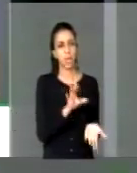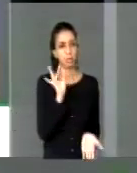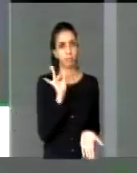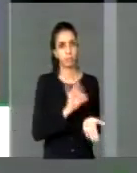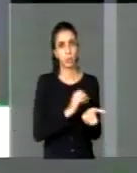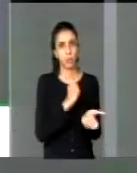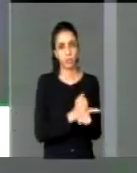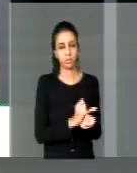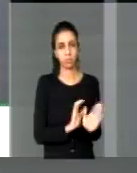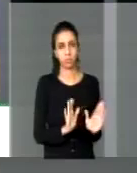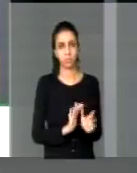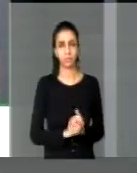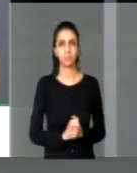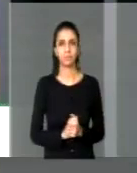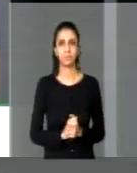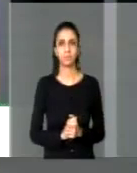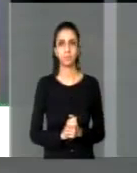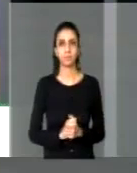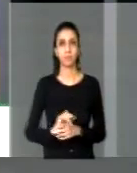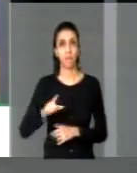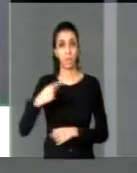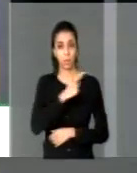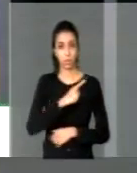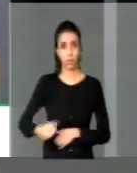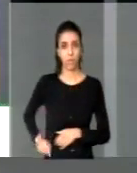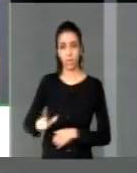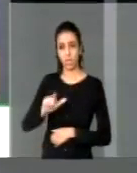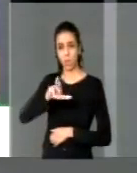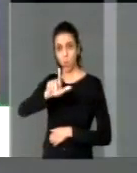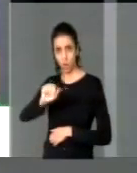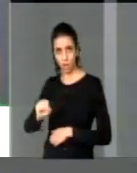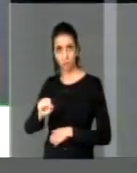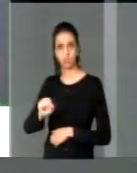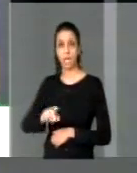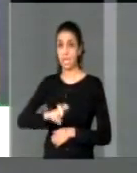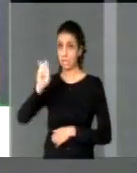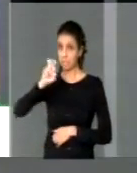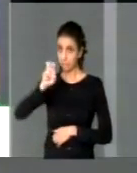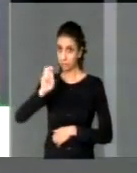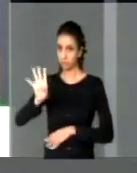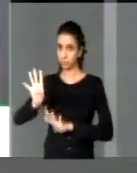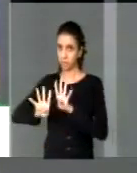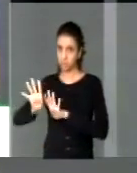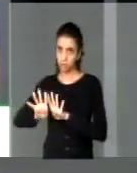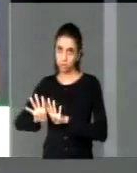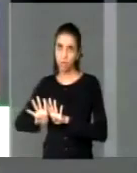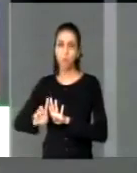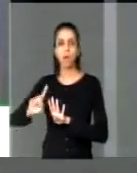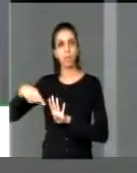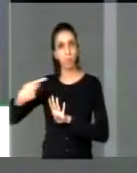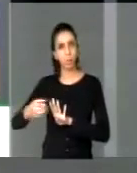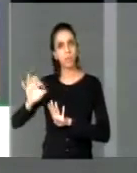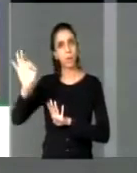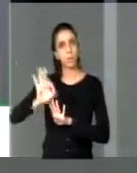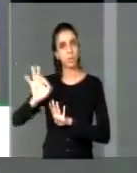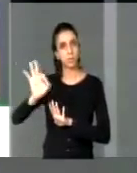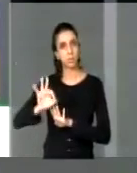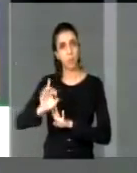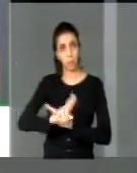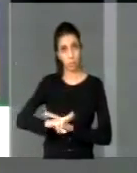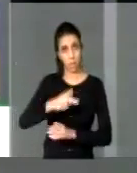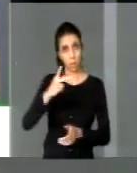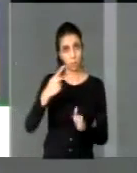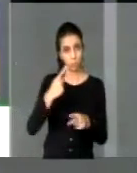empresas. Nos governos Lula, a partir da 5ª rodada, 2003, os percentuais de conteúdo local